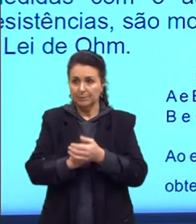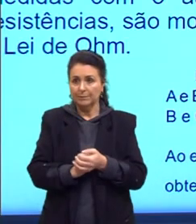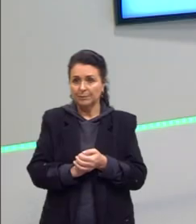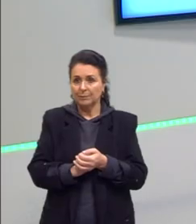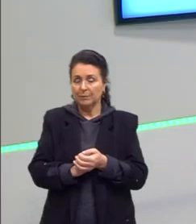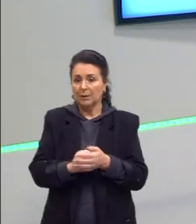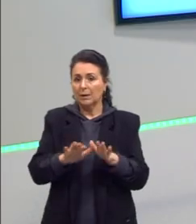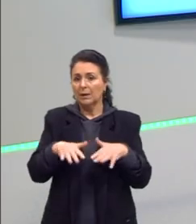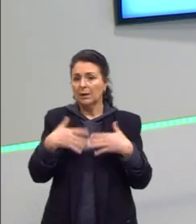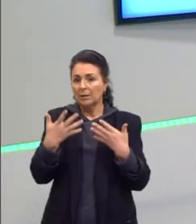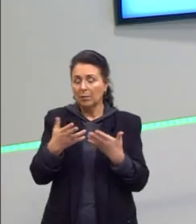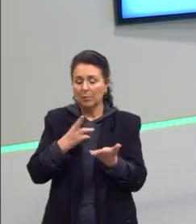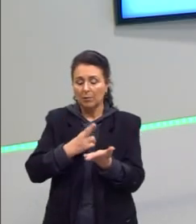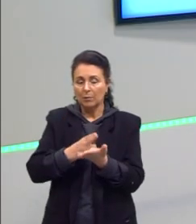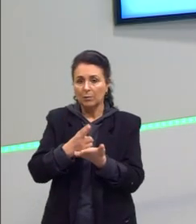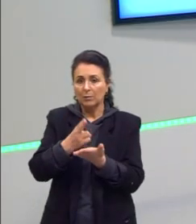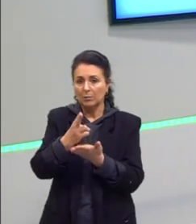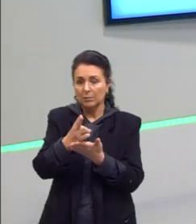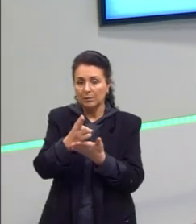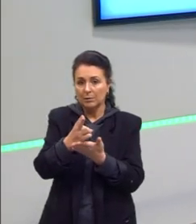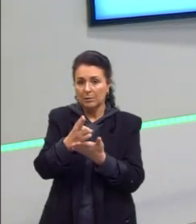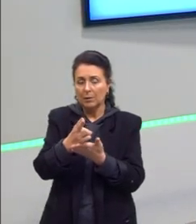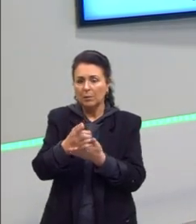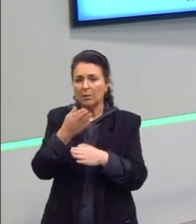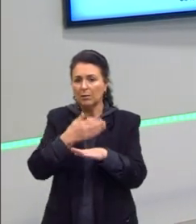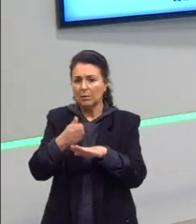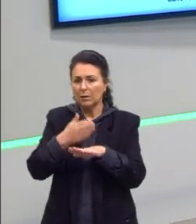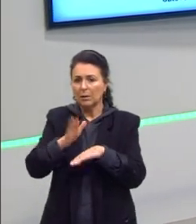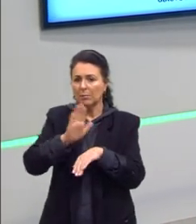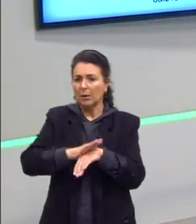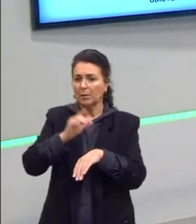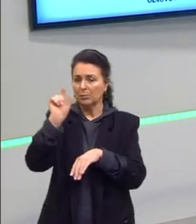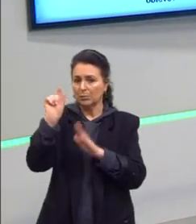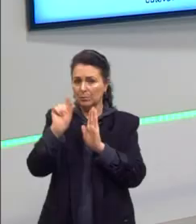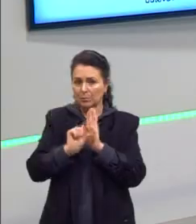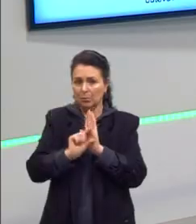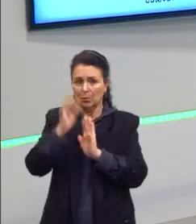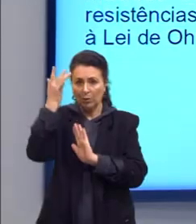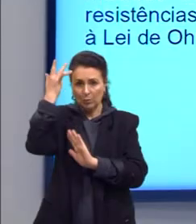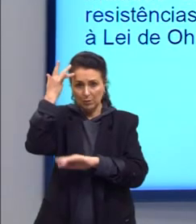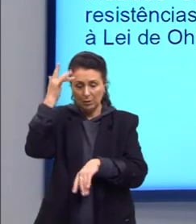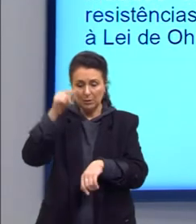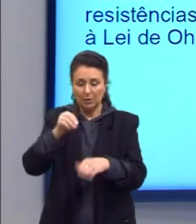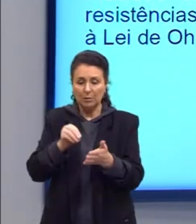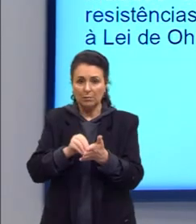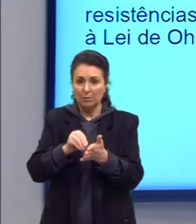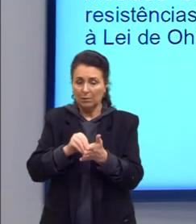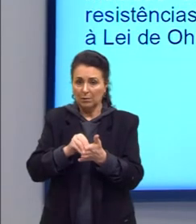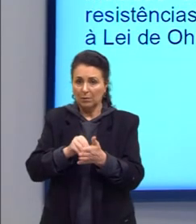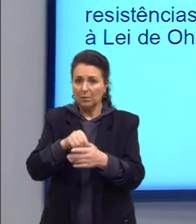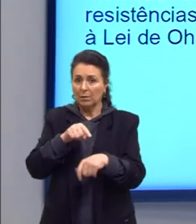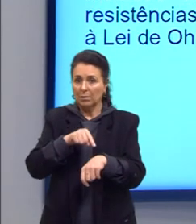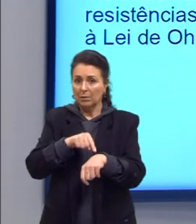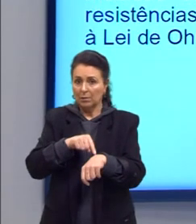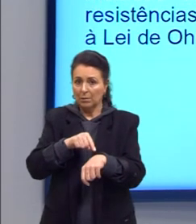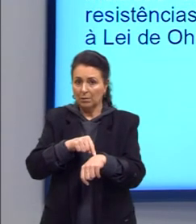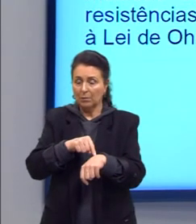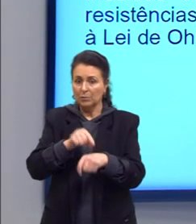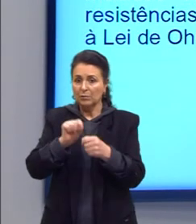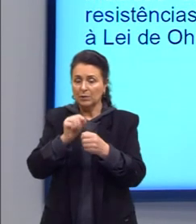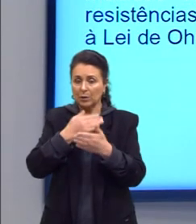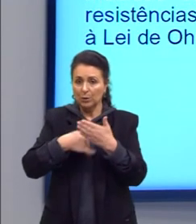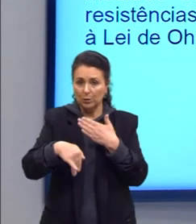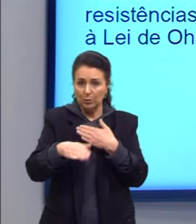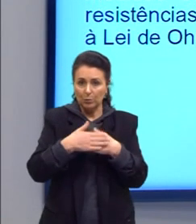certo então só para continuar para gente treinar mais um pouquinho não sei se vai dar tempo da gente fazer todos os casos tá nessa